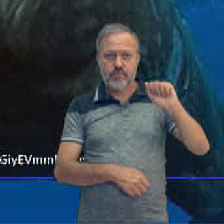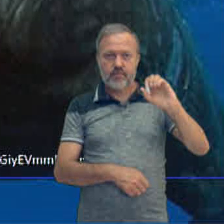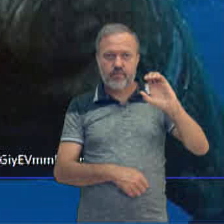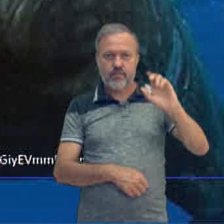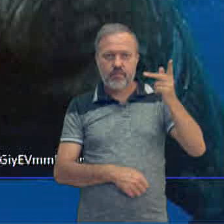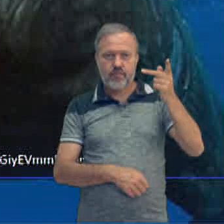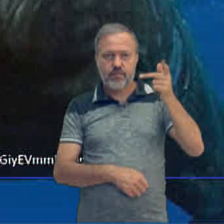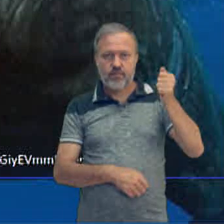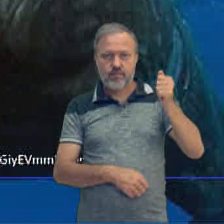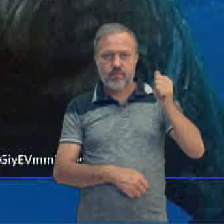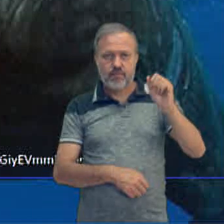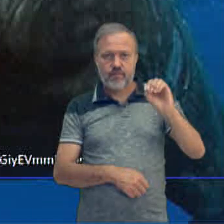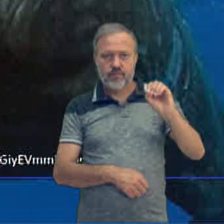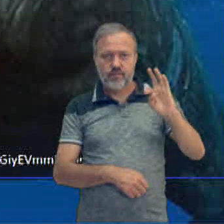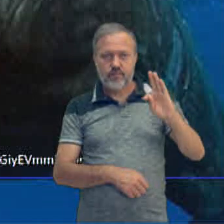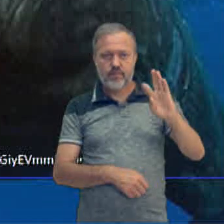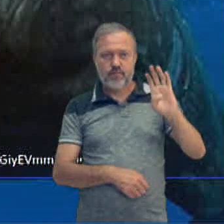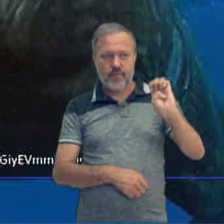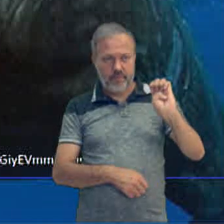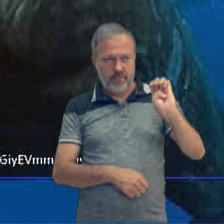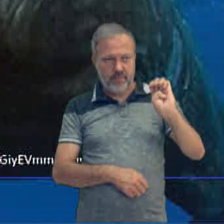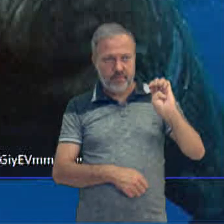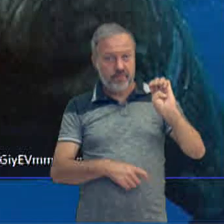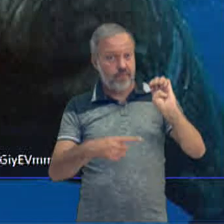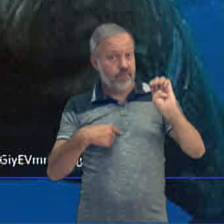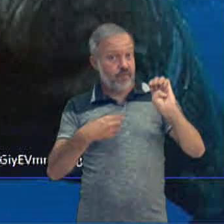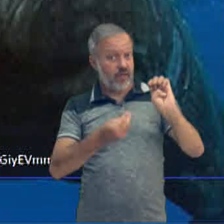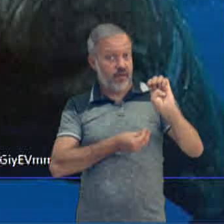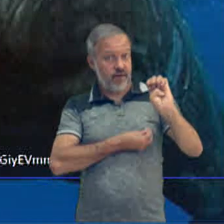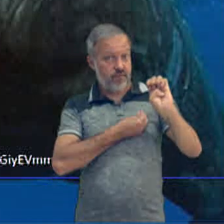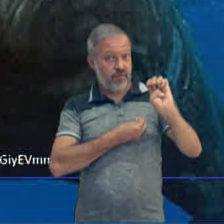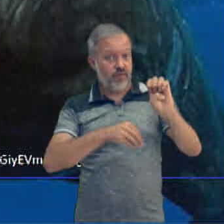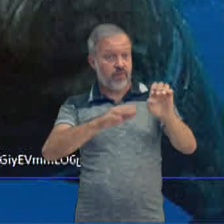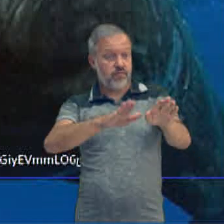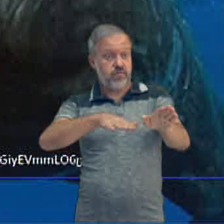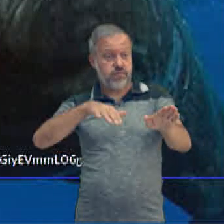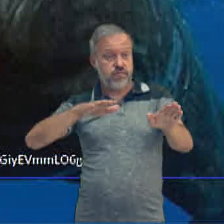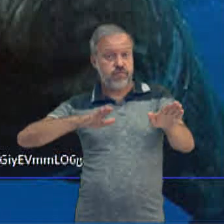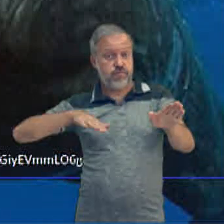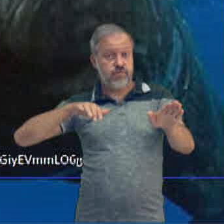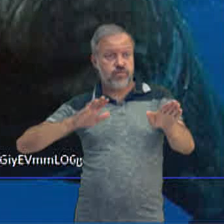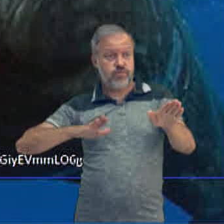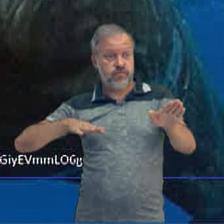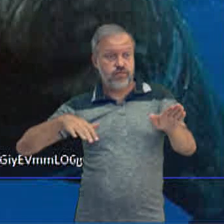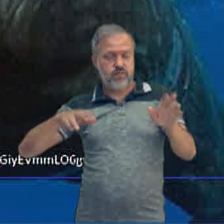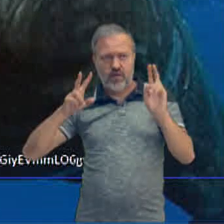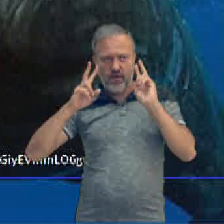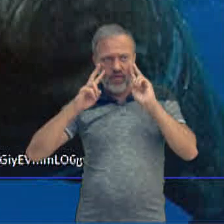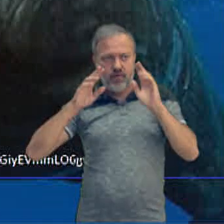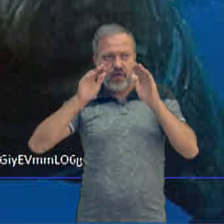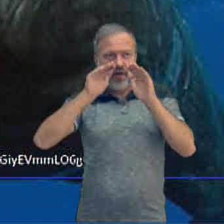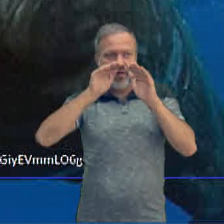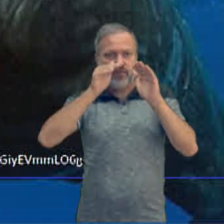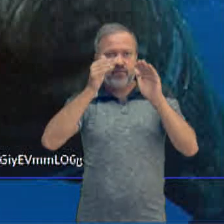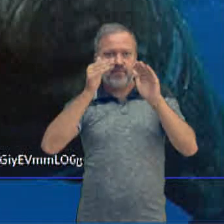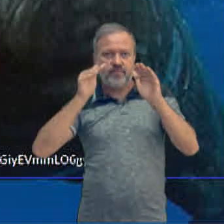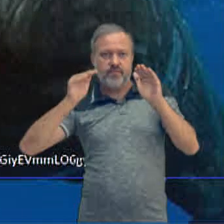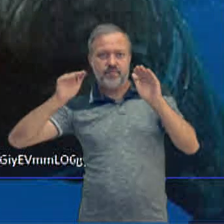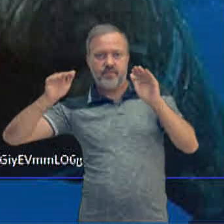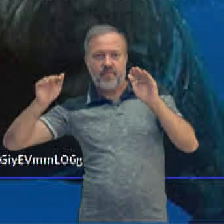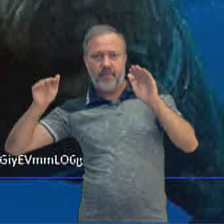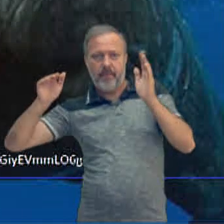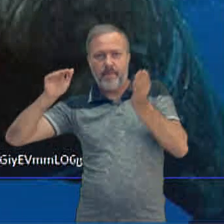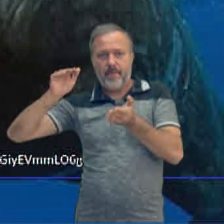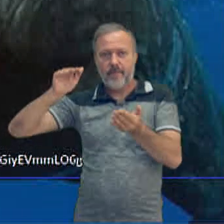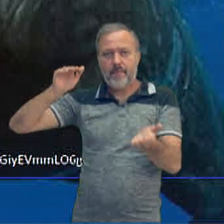vivo, um mamífero lindo, bem grande, né, que vive nos oceanos. E ele tem esse cabeção. Dentro dessa